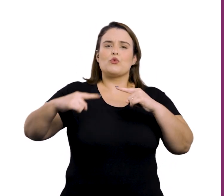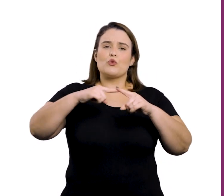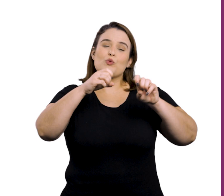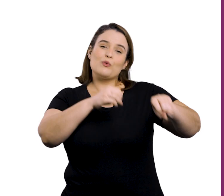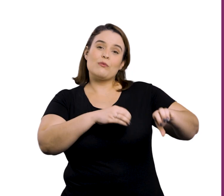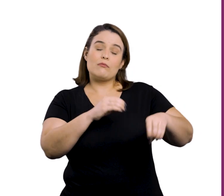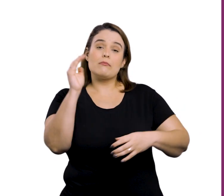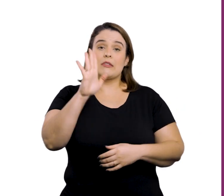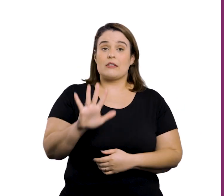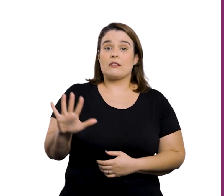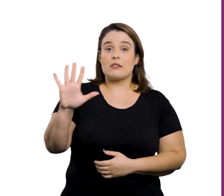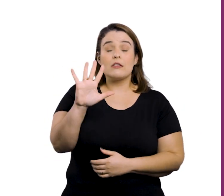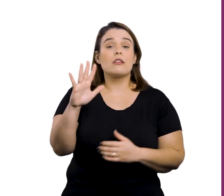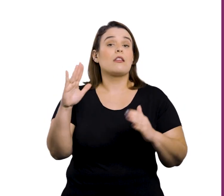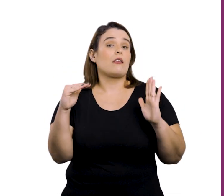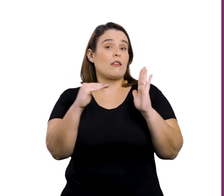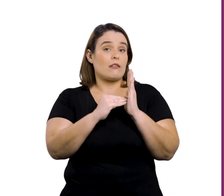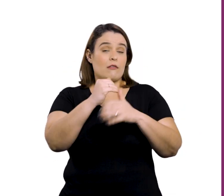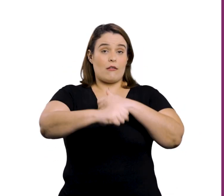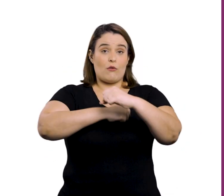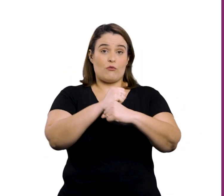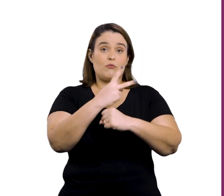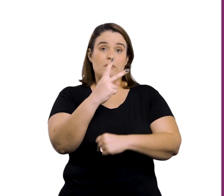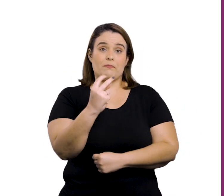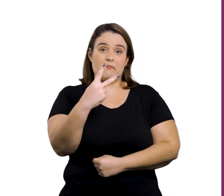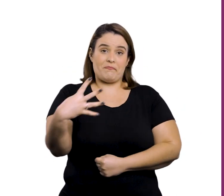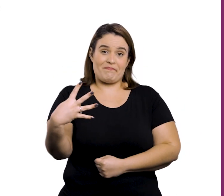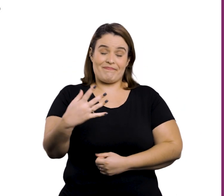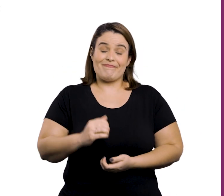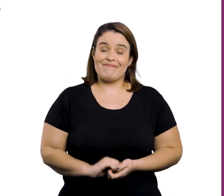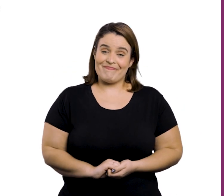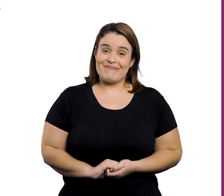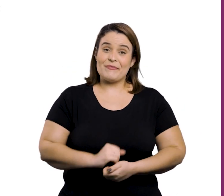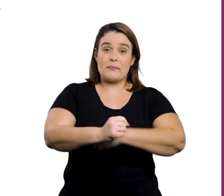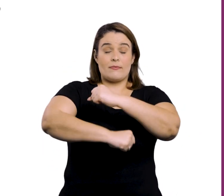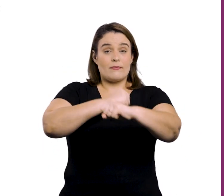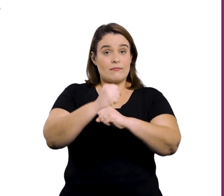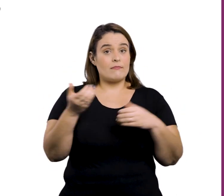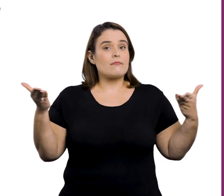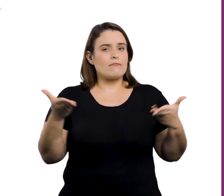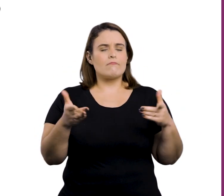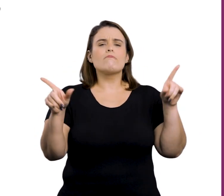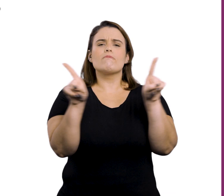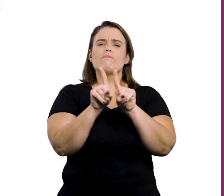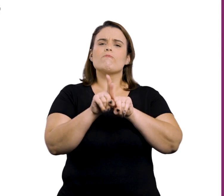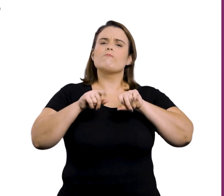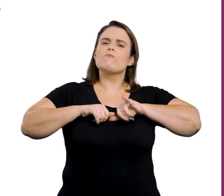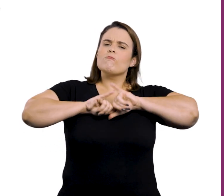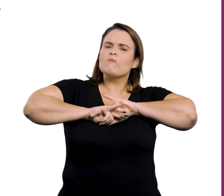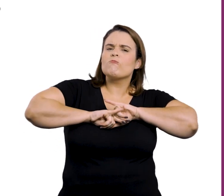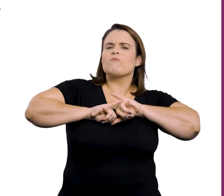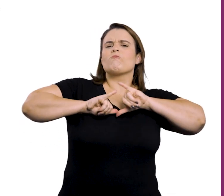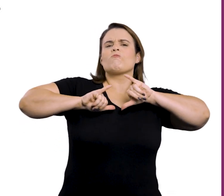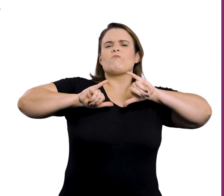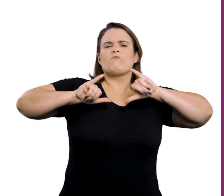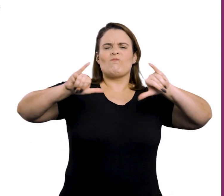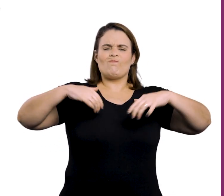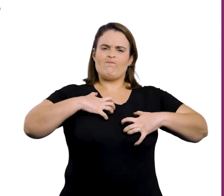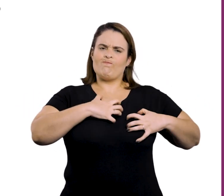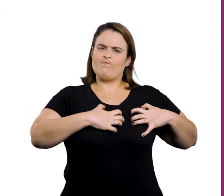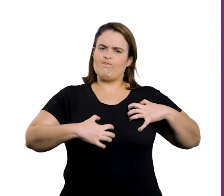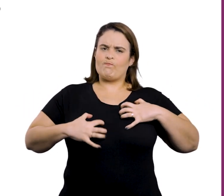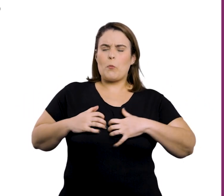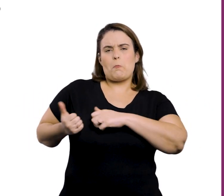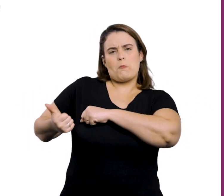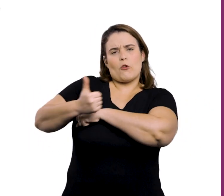que prevê metas para a educação brasileira até 2024. Mas neste ano, a SAM também vem expressar a